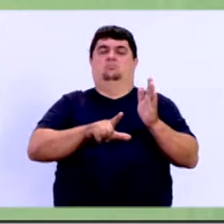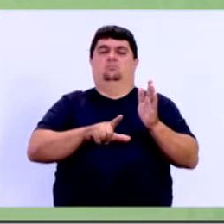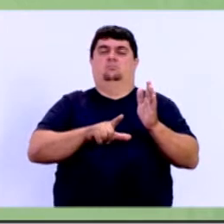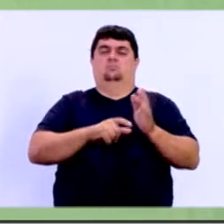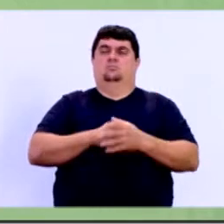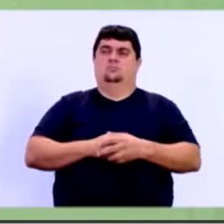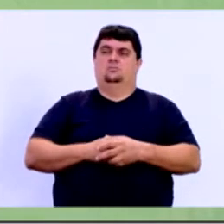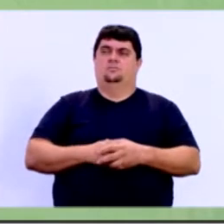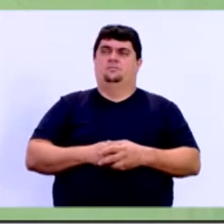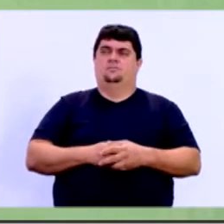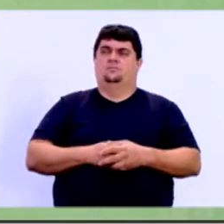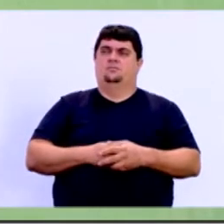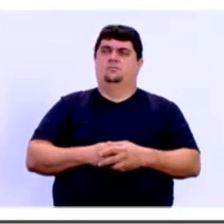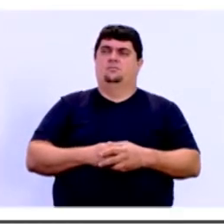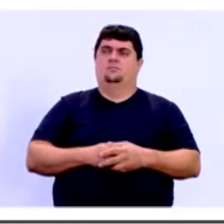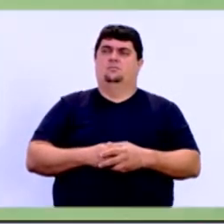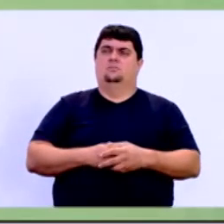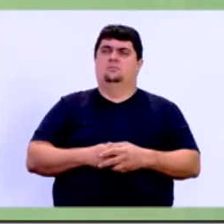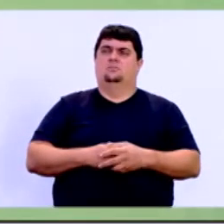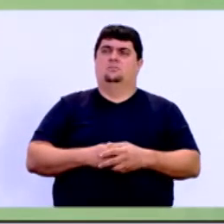né?